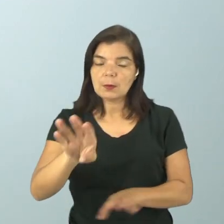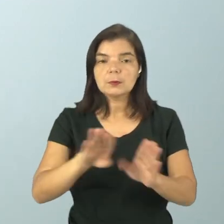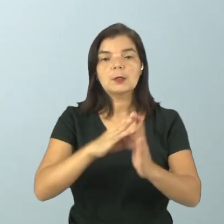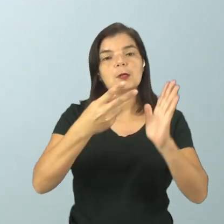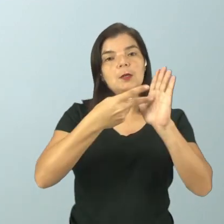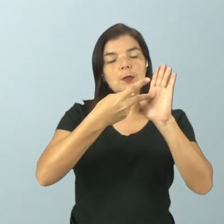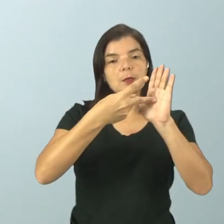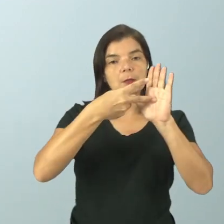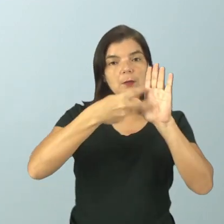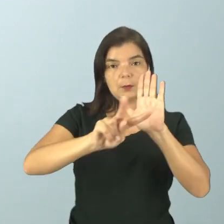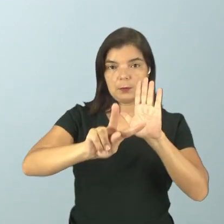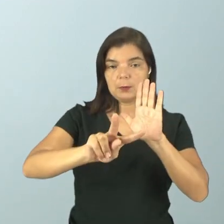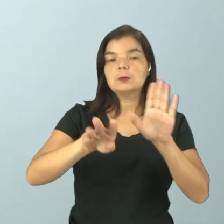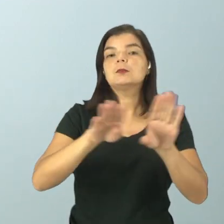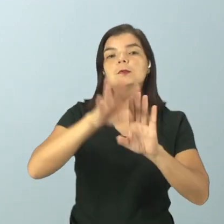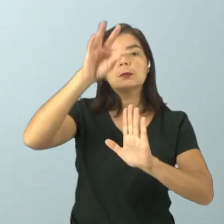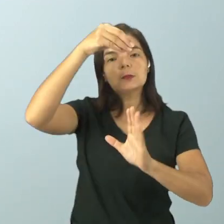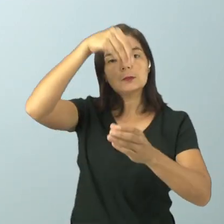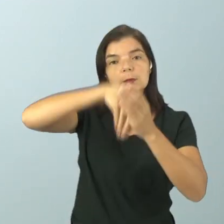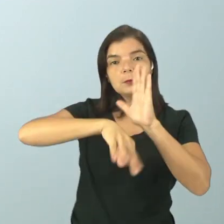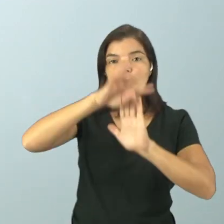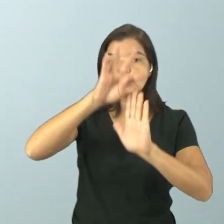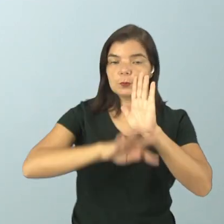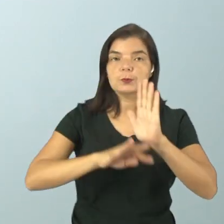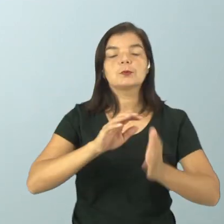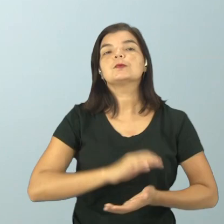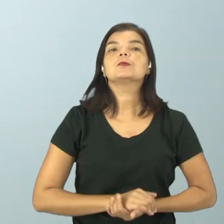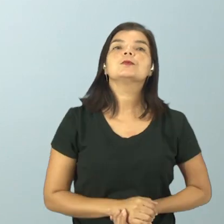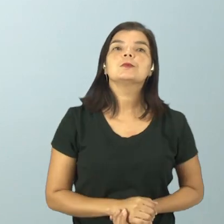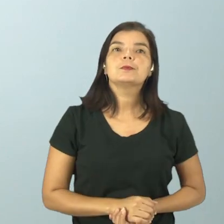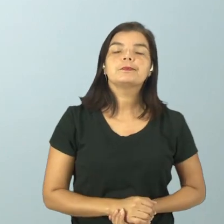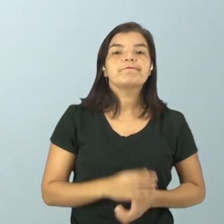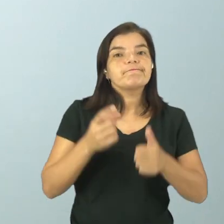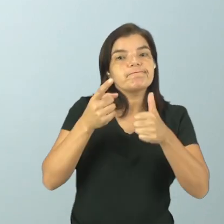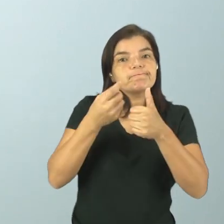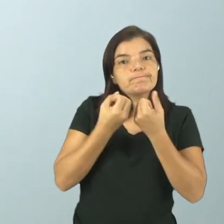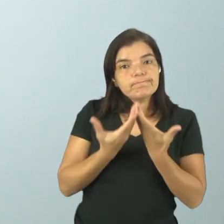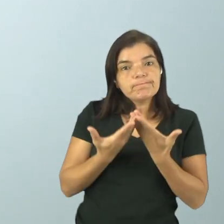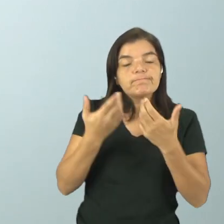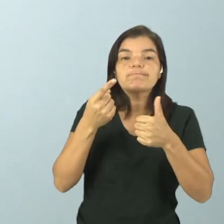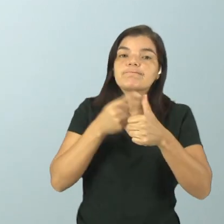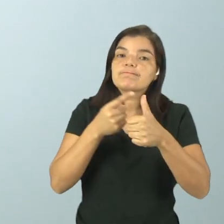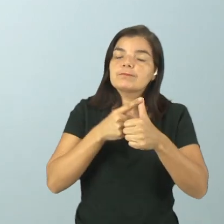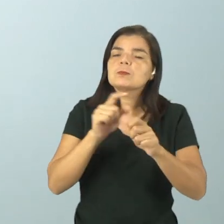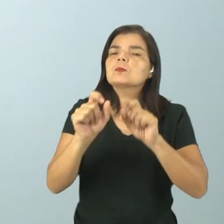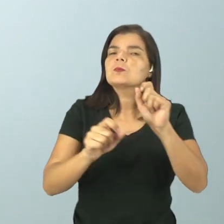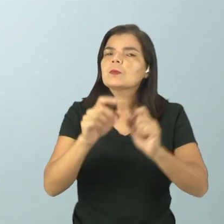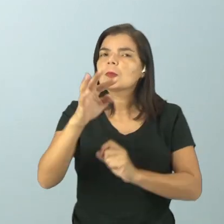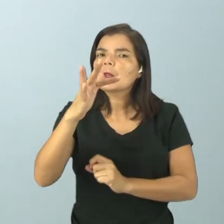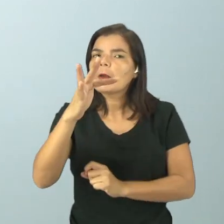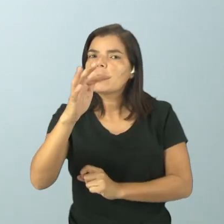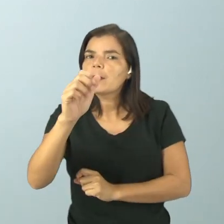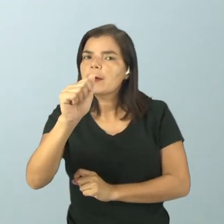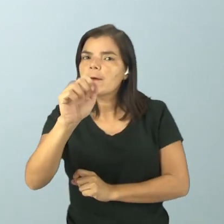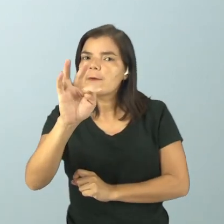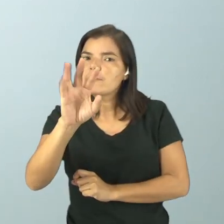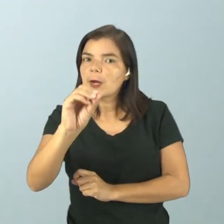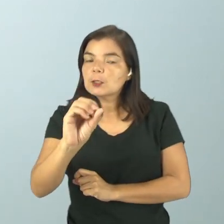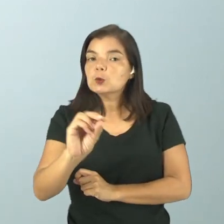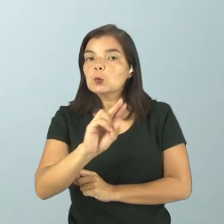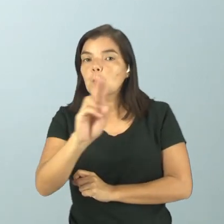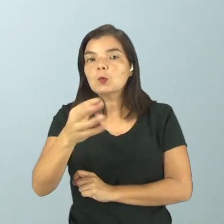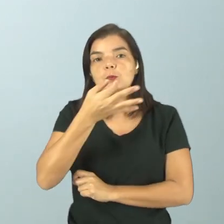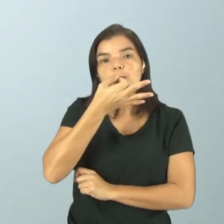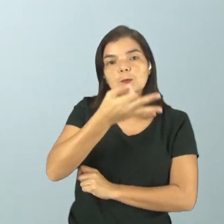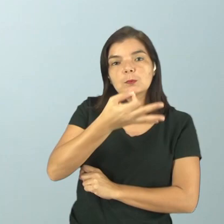consequência dentro de um texto. Vamos lá? Bom, primeiro a gente precisa entender o que é fato e o que é opinião,